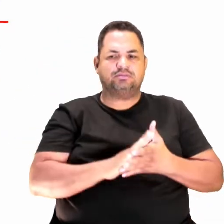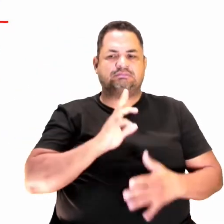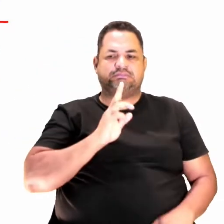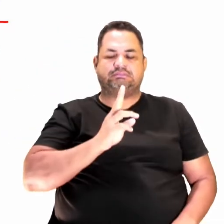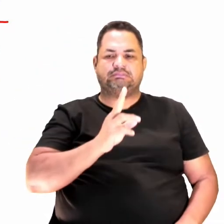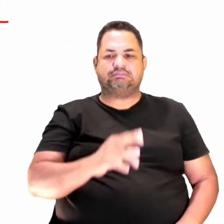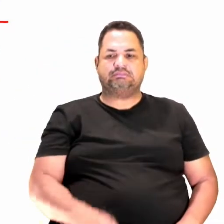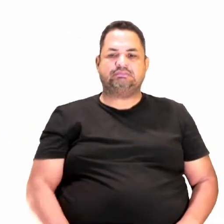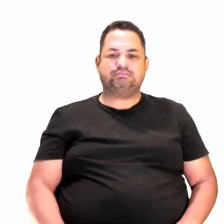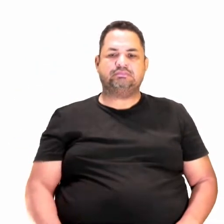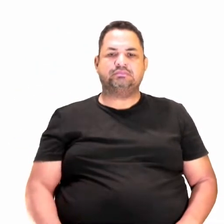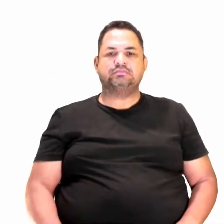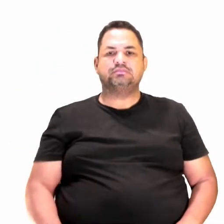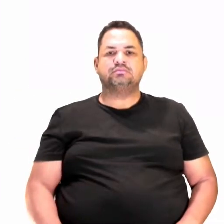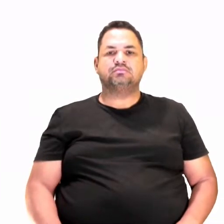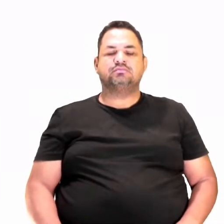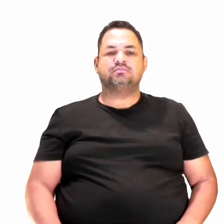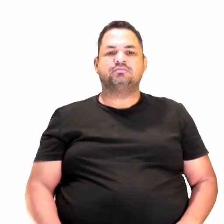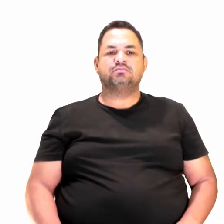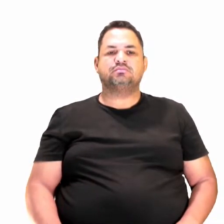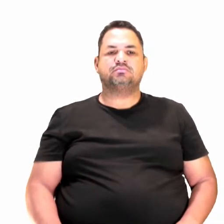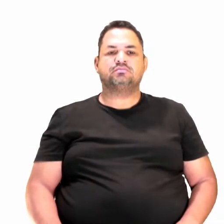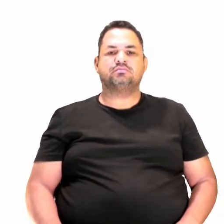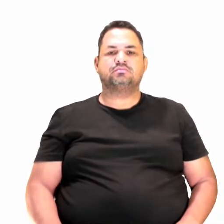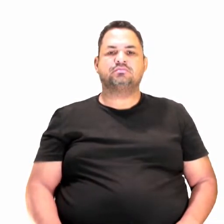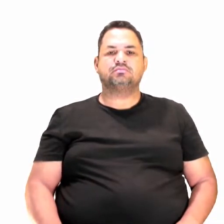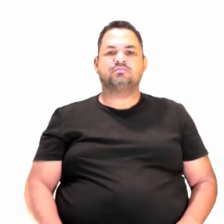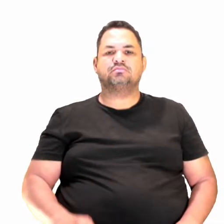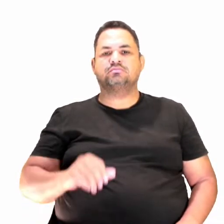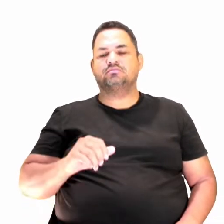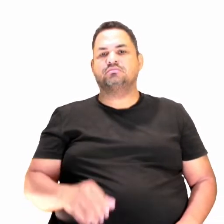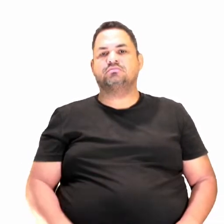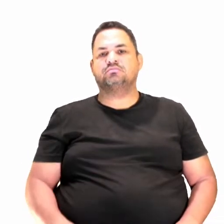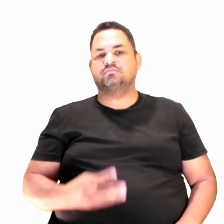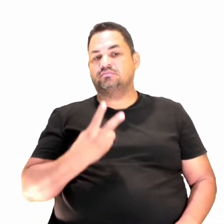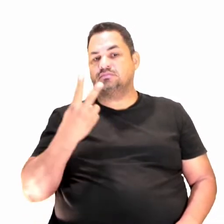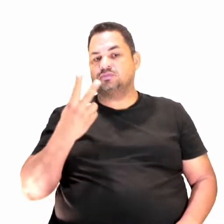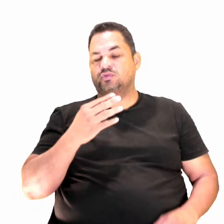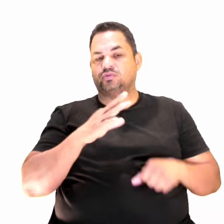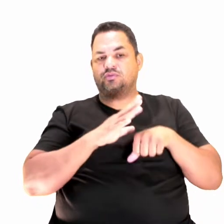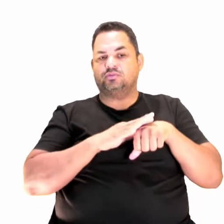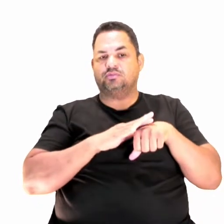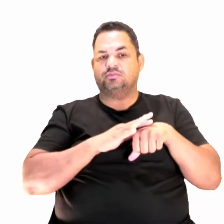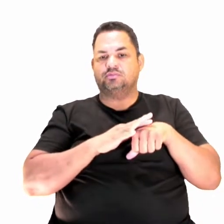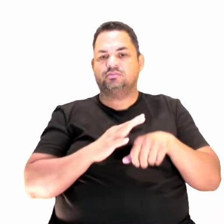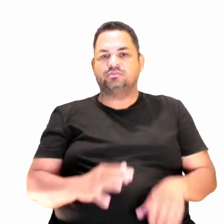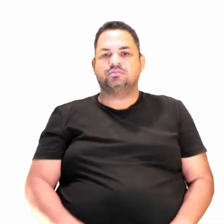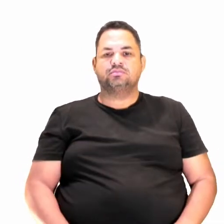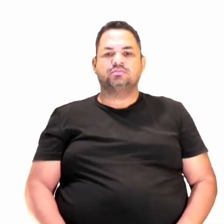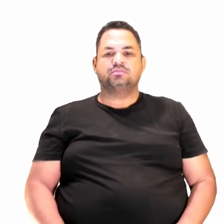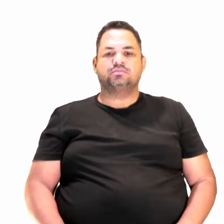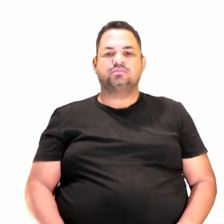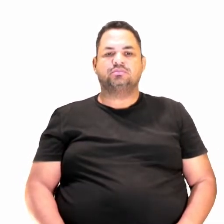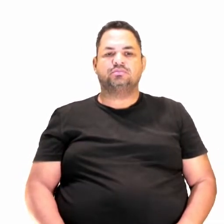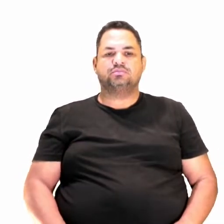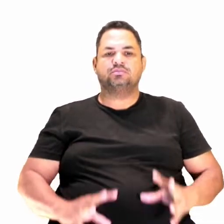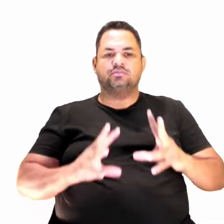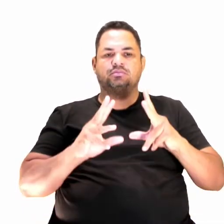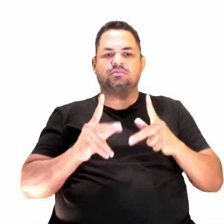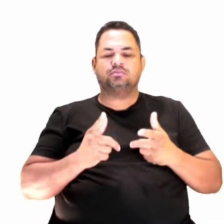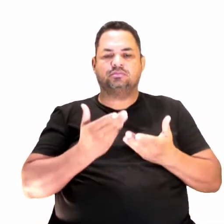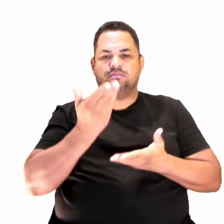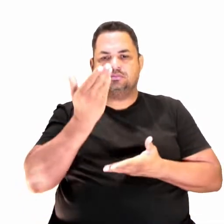caramba. E aí, olha só, bulimia como segundo, então de só coisa ruim, né? Porque todas